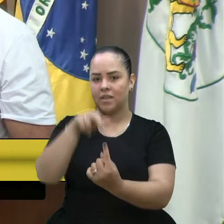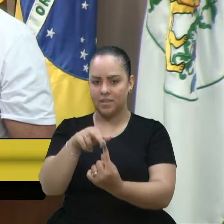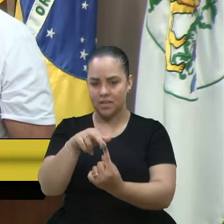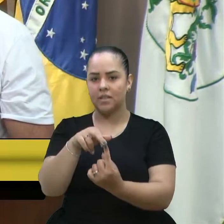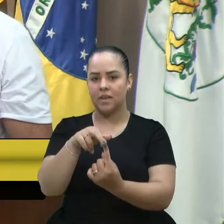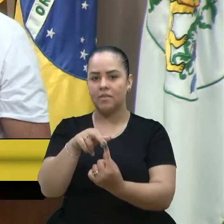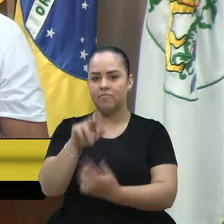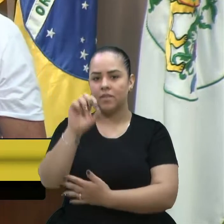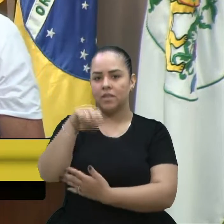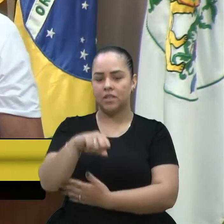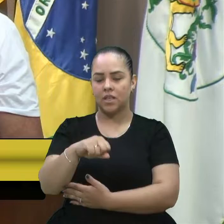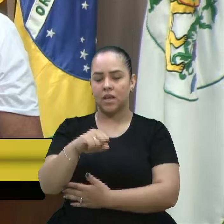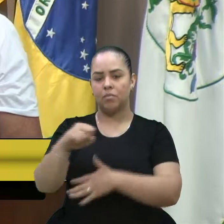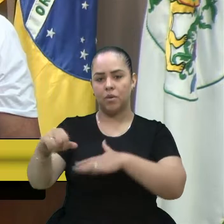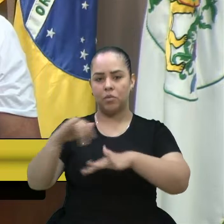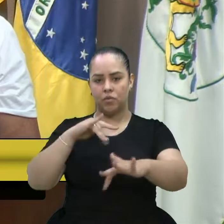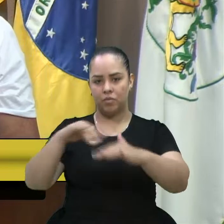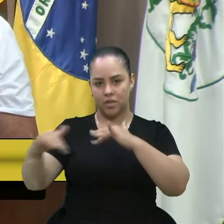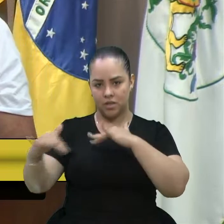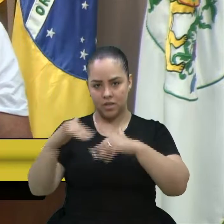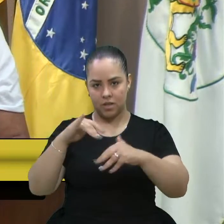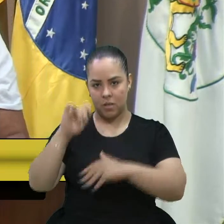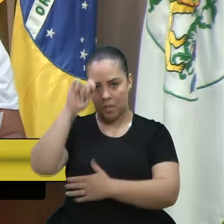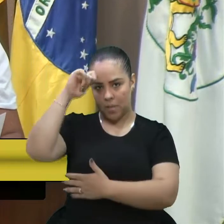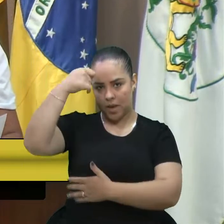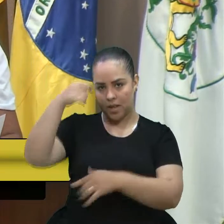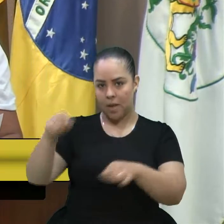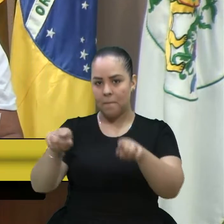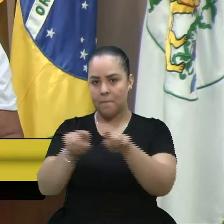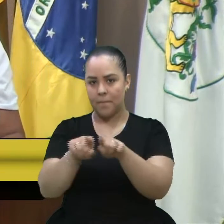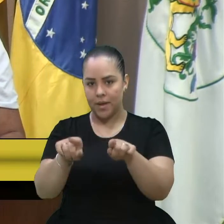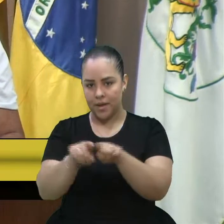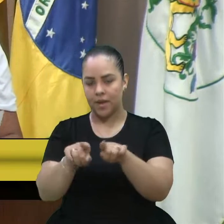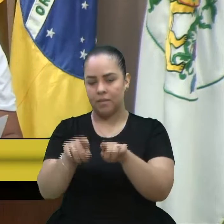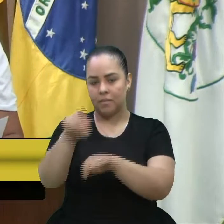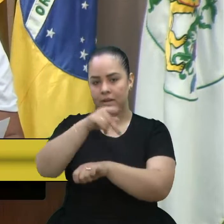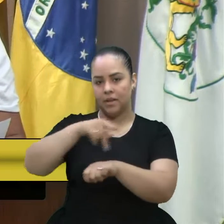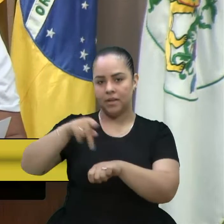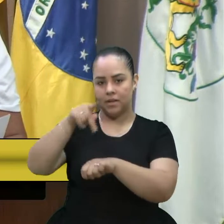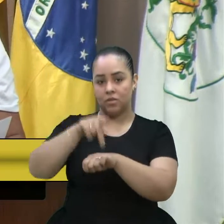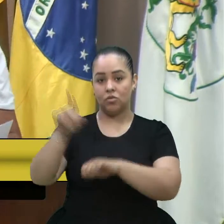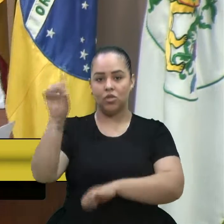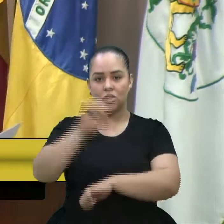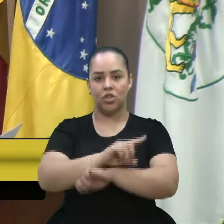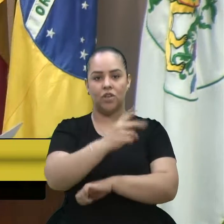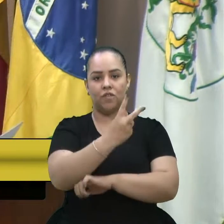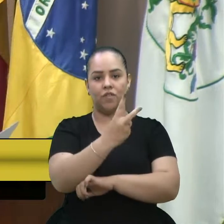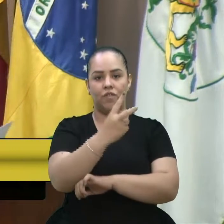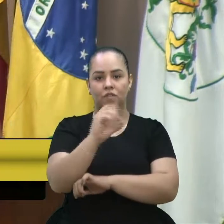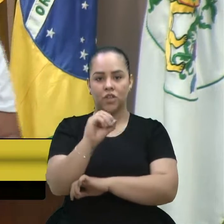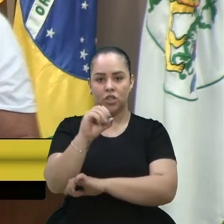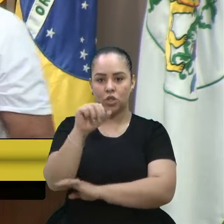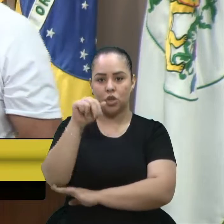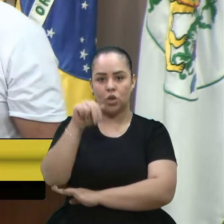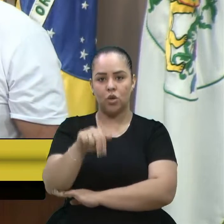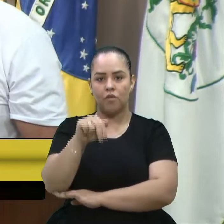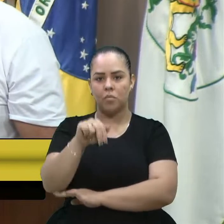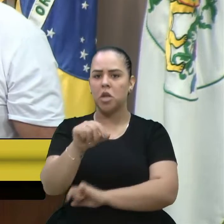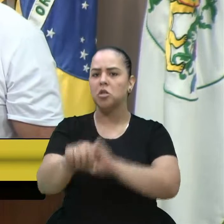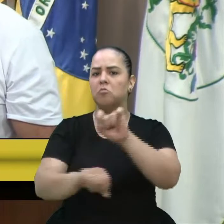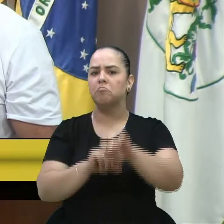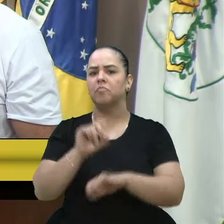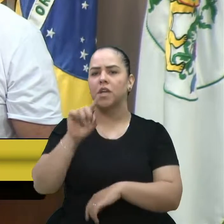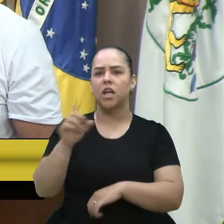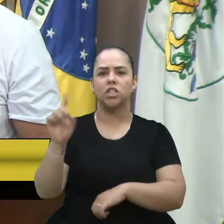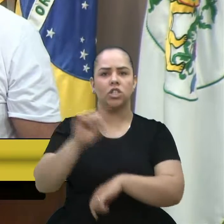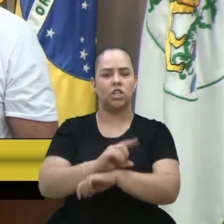para o movimento negro, mas é uma referência para o nosso país, o dia 20 de novembro. E o que é o dia 20 de